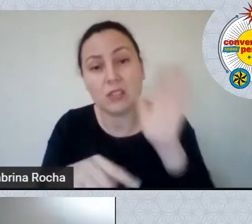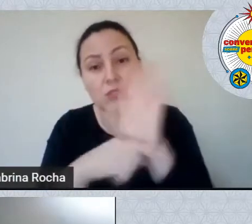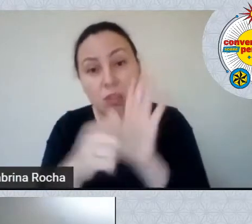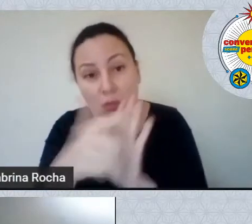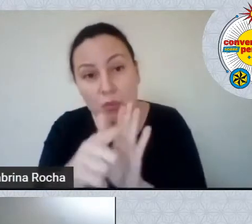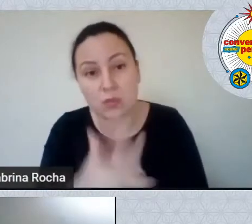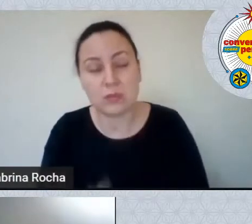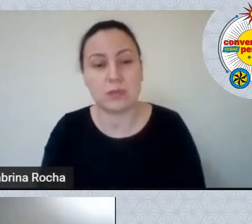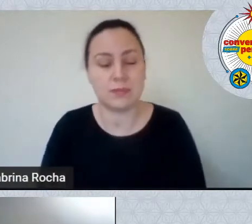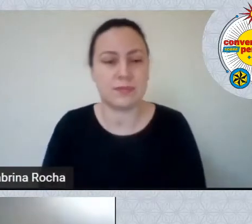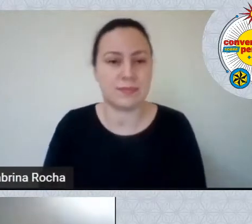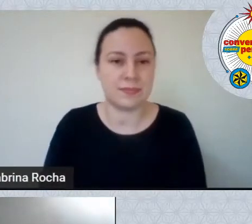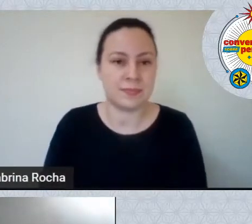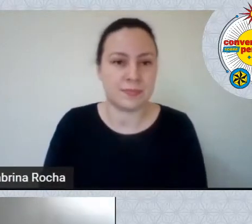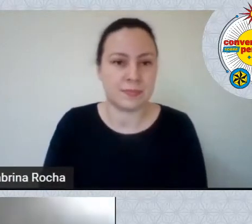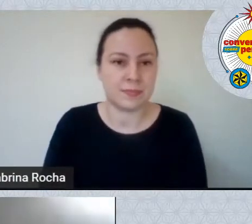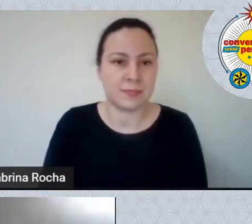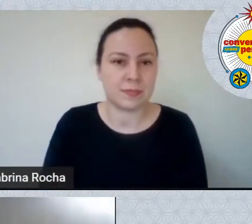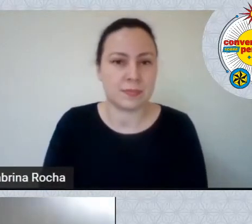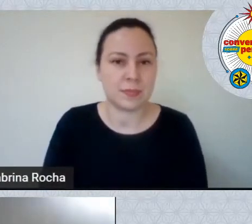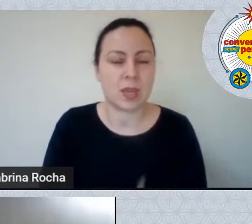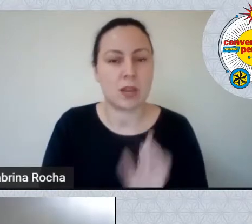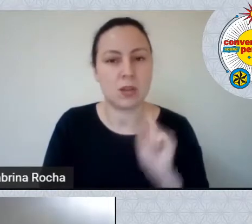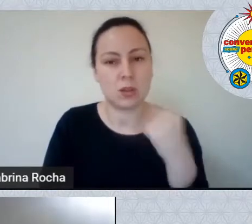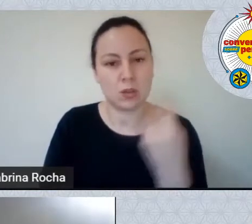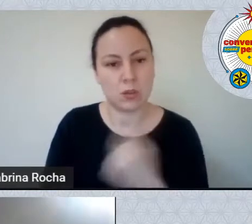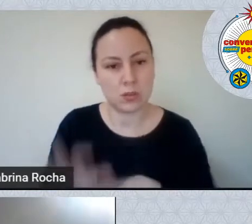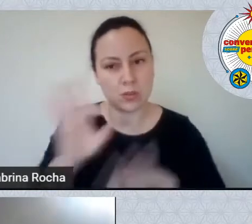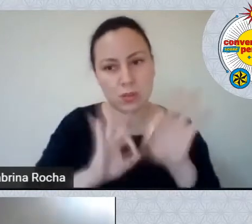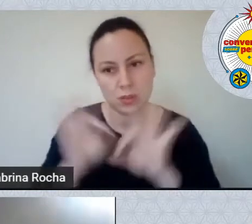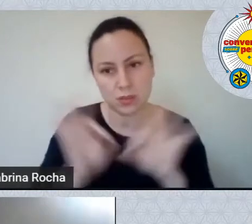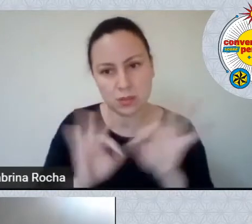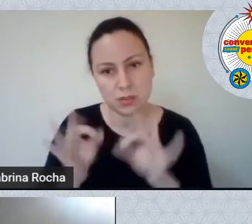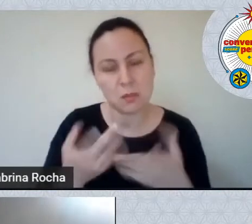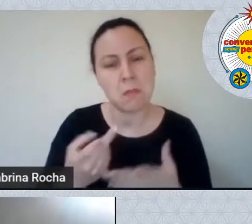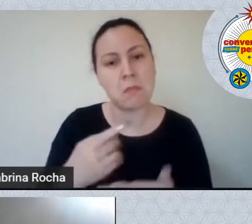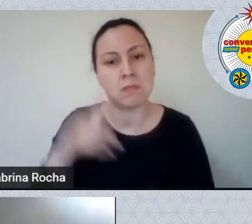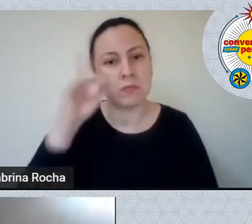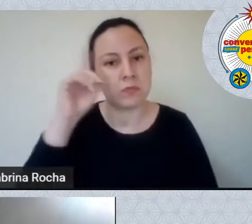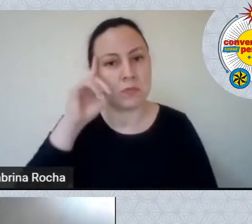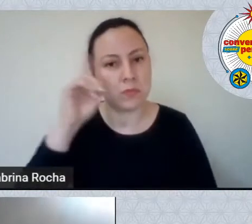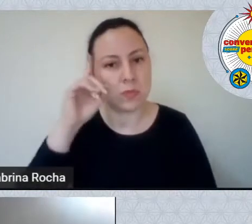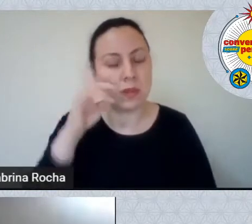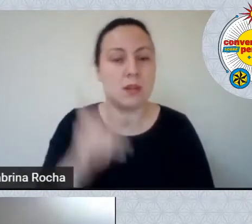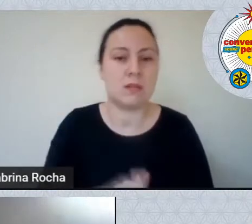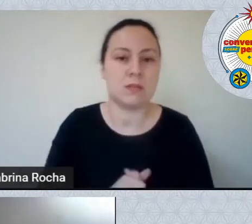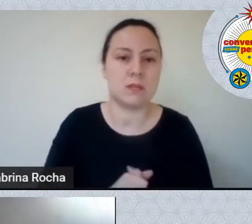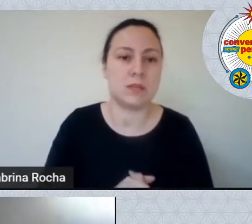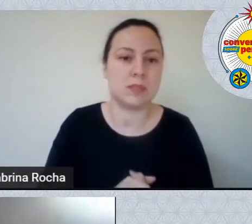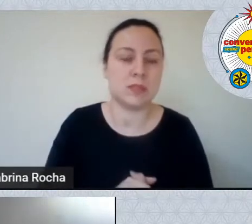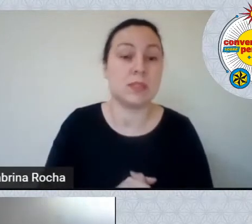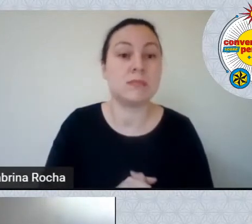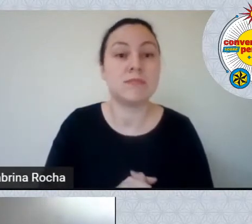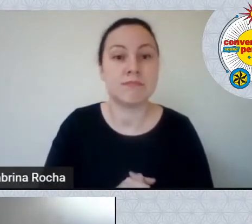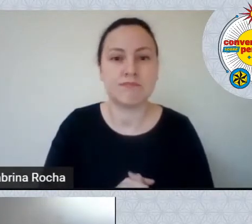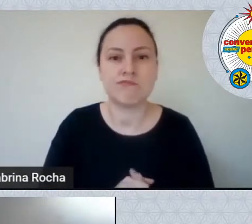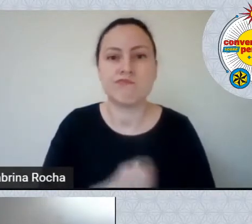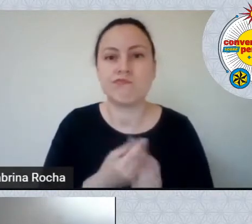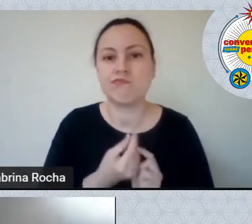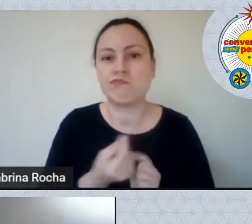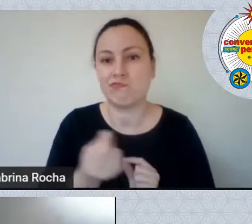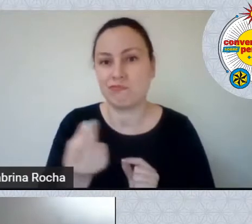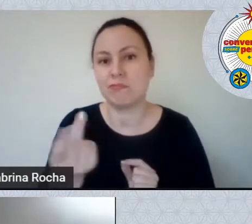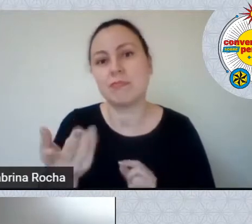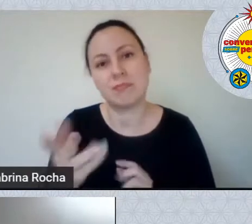Por outro lado, a gente está diante de uma reorganização do cotidiano, muito provavelmente por um bom tempo ainda, né? Até